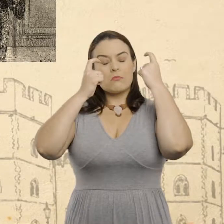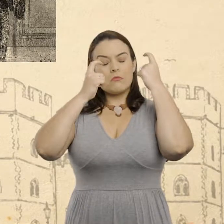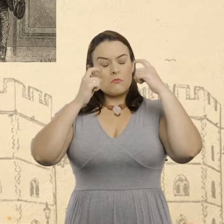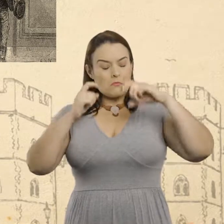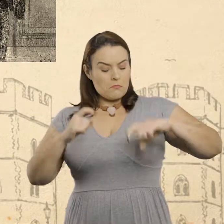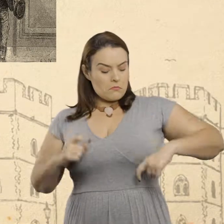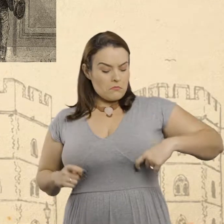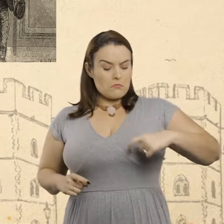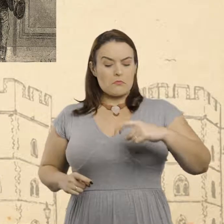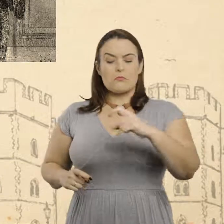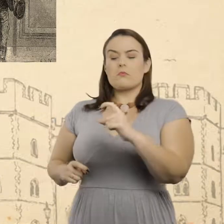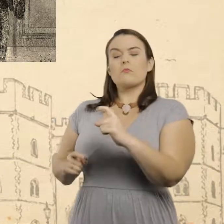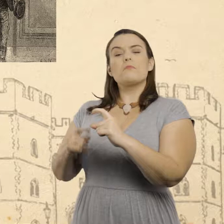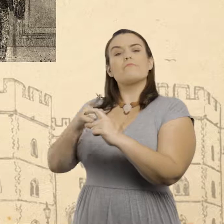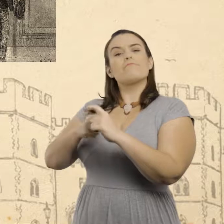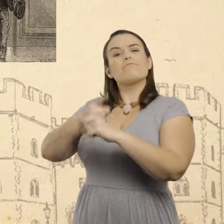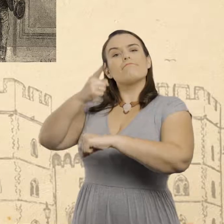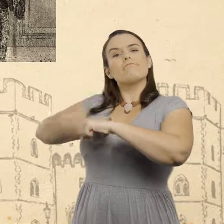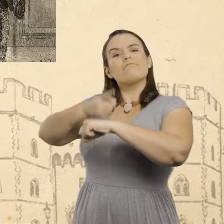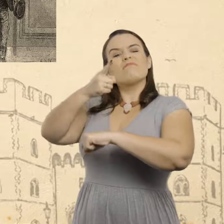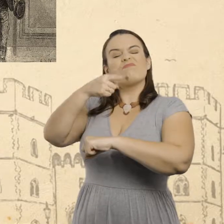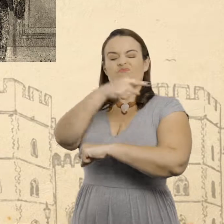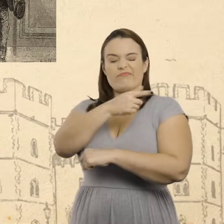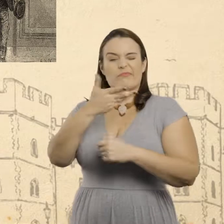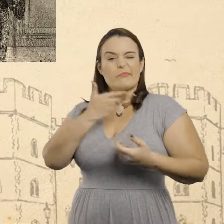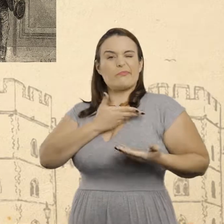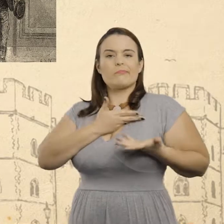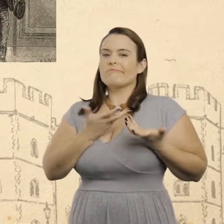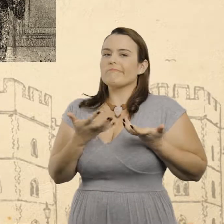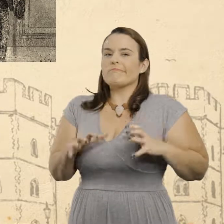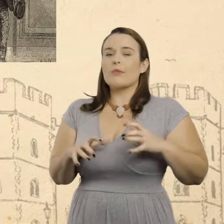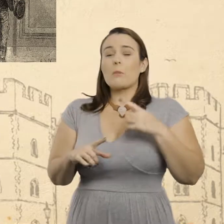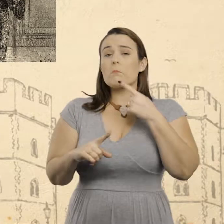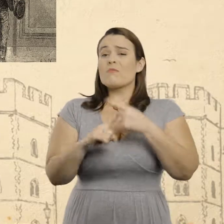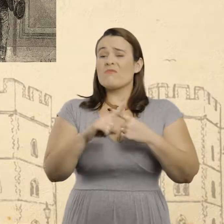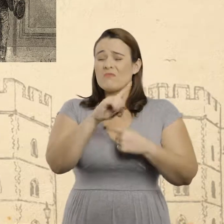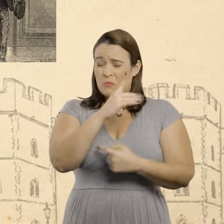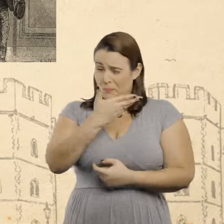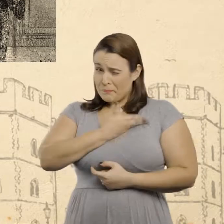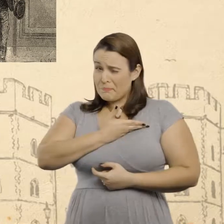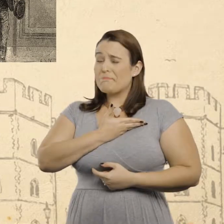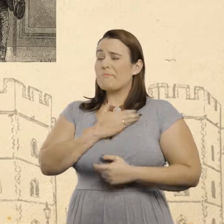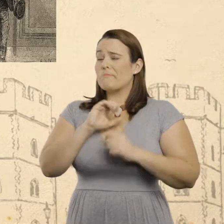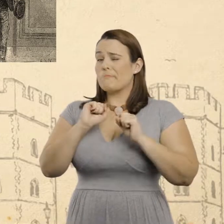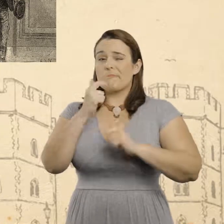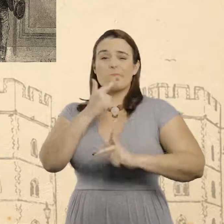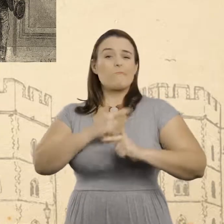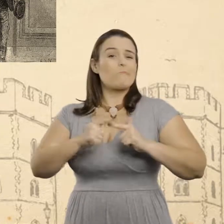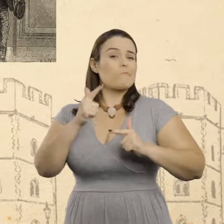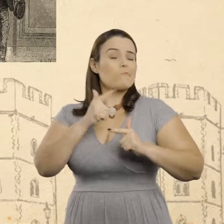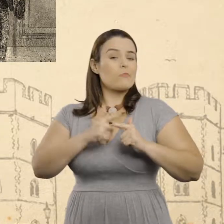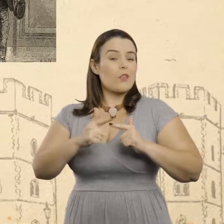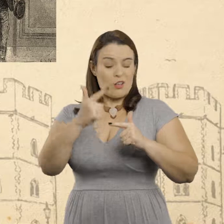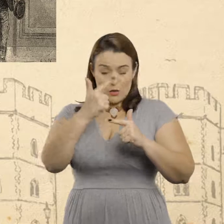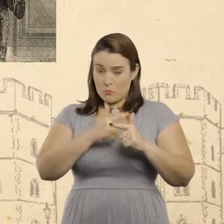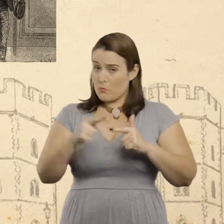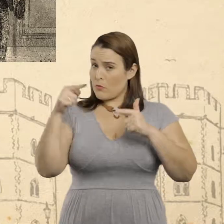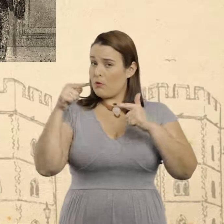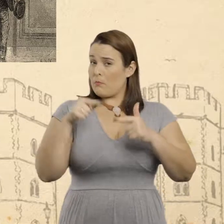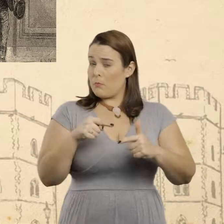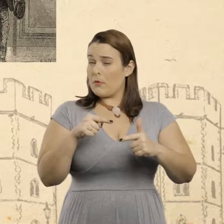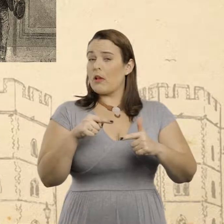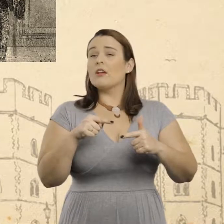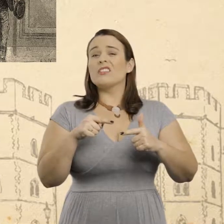horário de fazer as coisas. Phileas Fogg preferia não ter amigos, porque as amizades poderiam trazer problemas. Ele achava